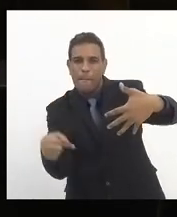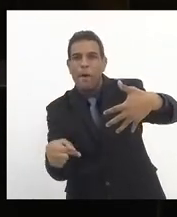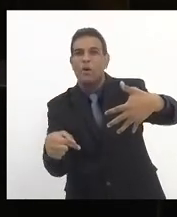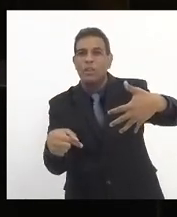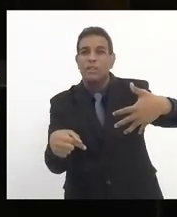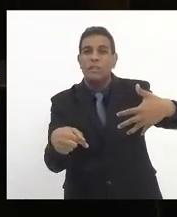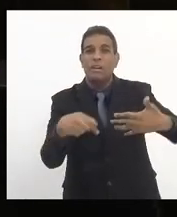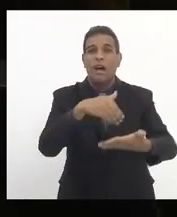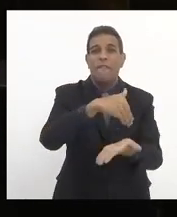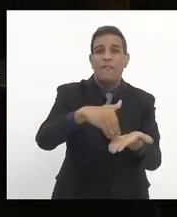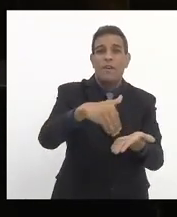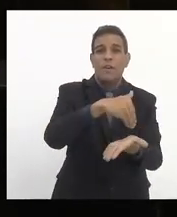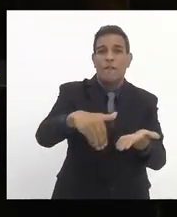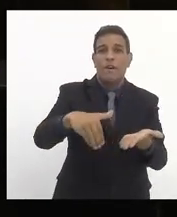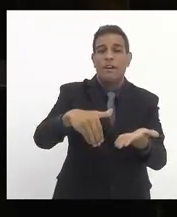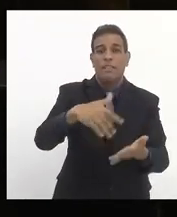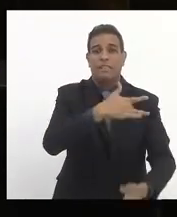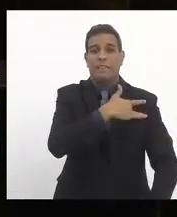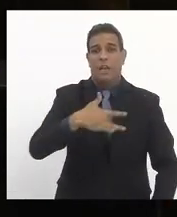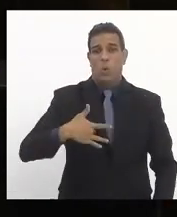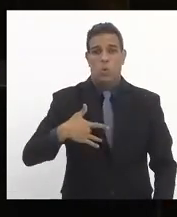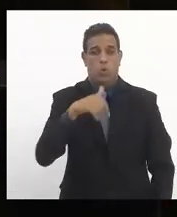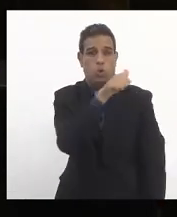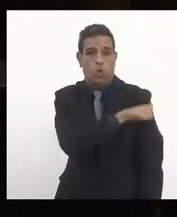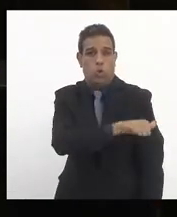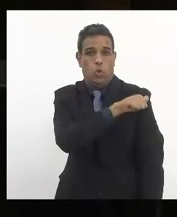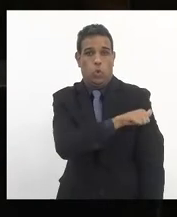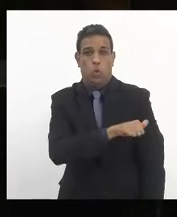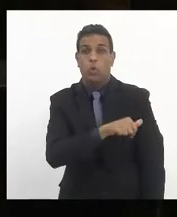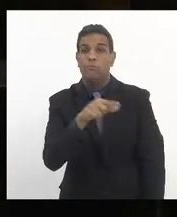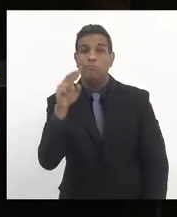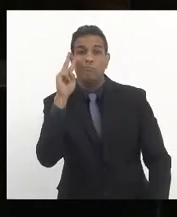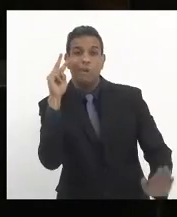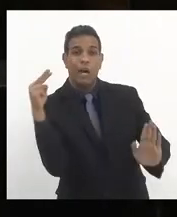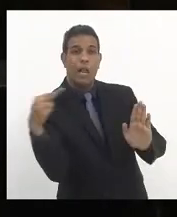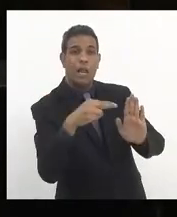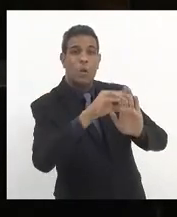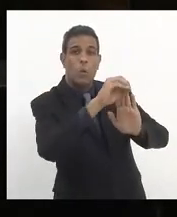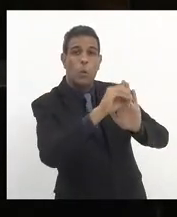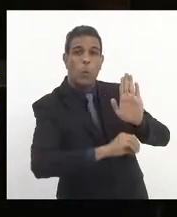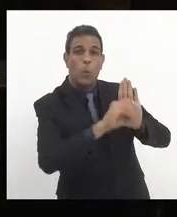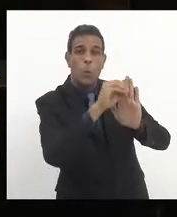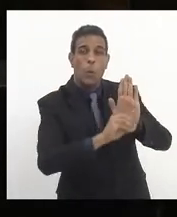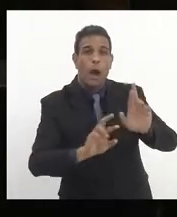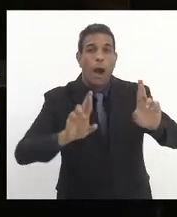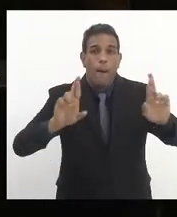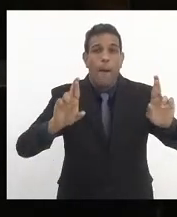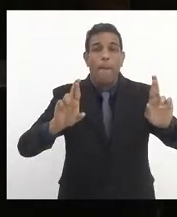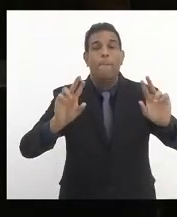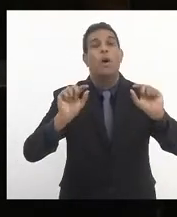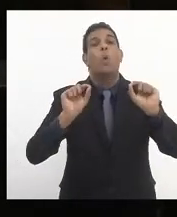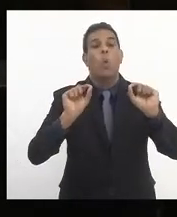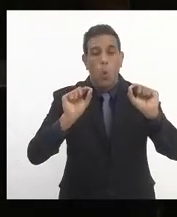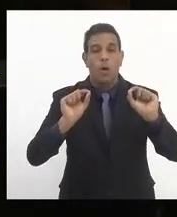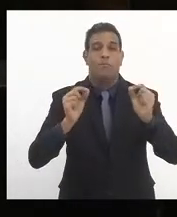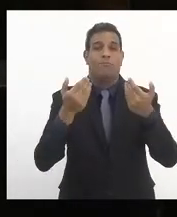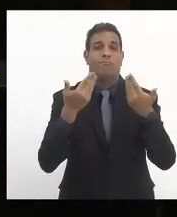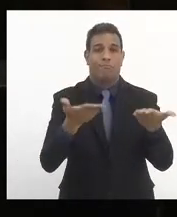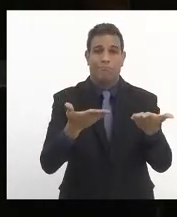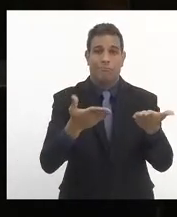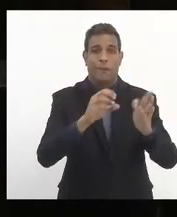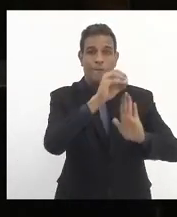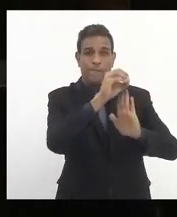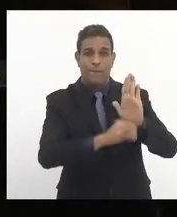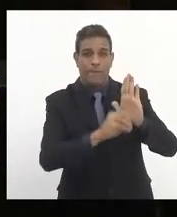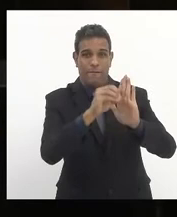de Saúde do Rio de Janeiro. E nesse documento, que eu espero que eu faça votos de que não